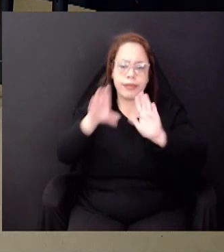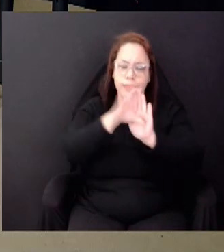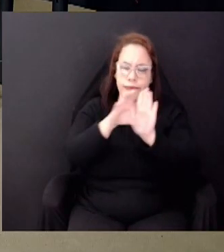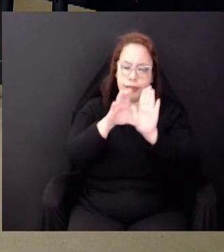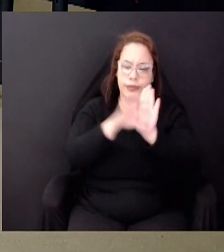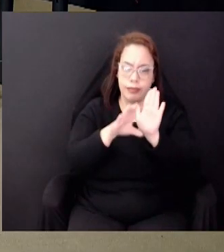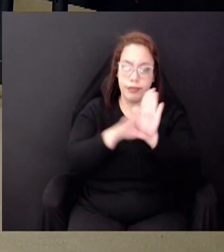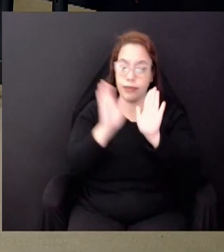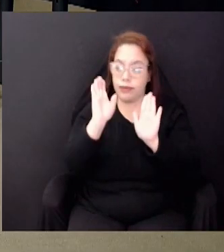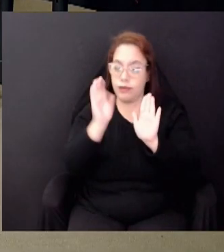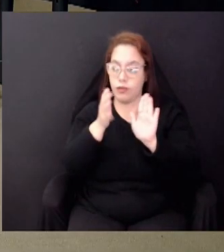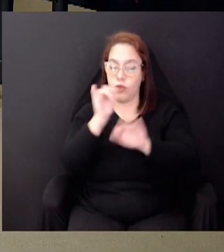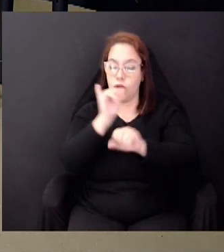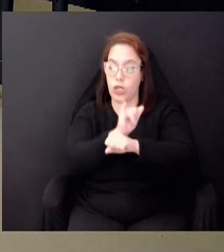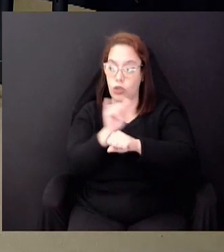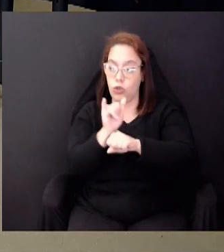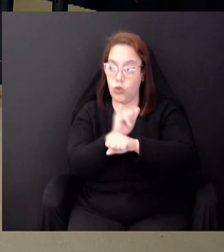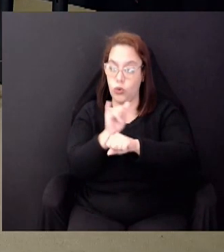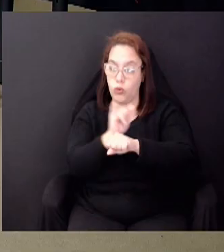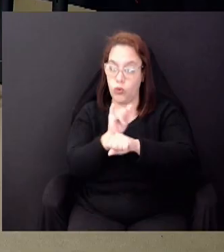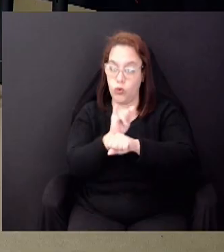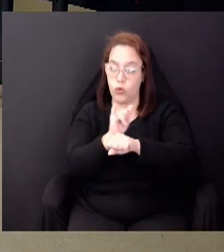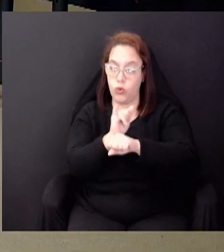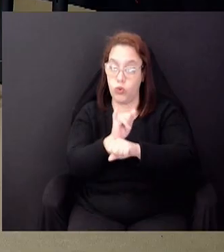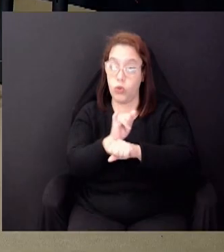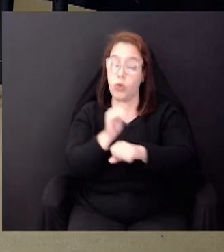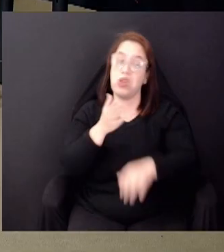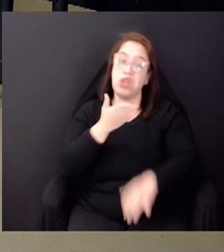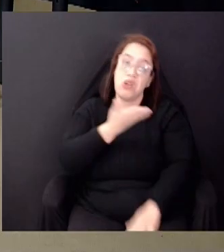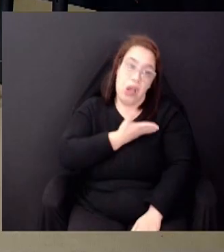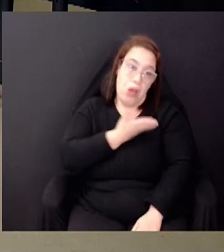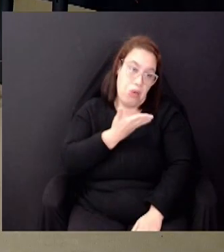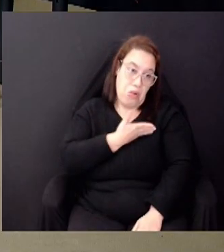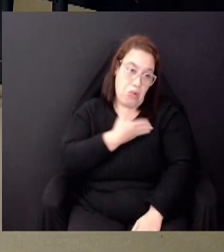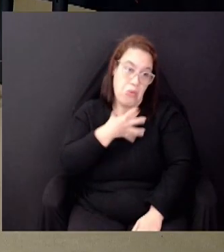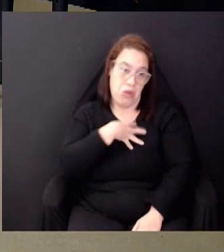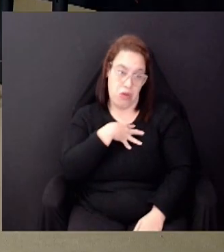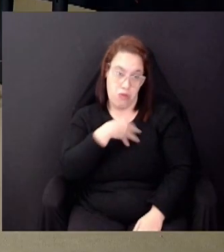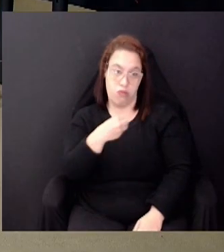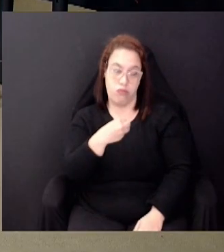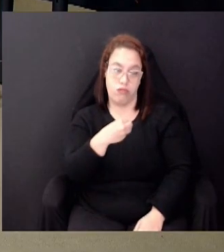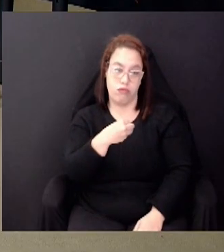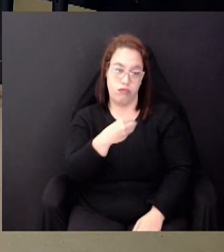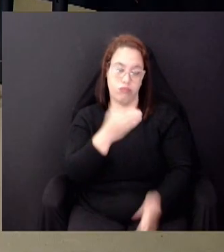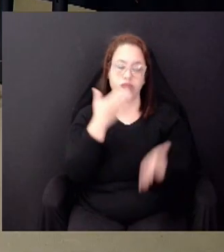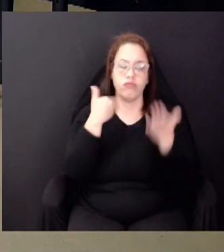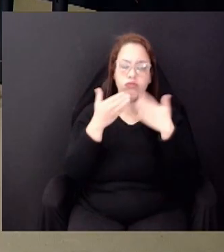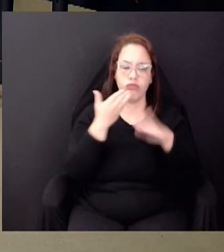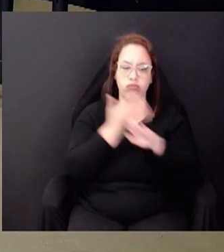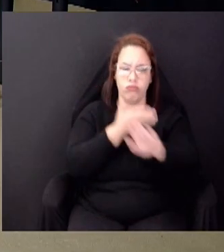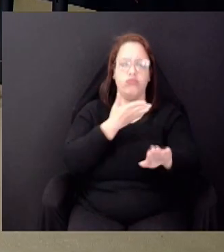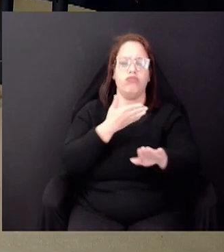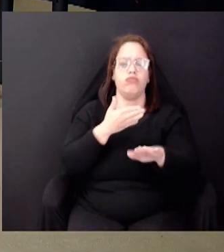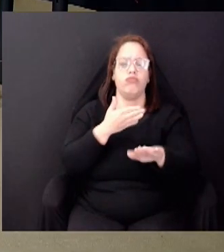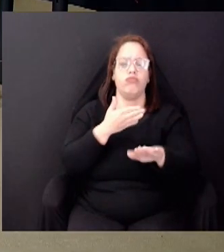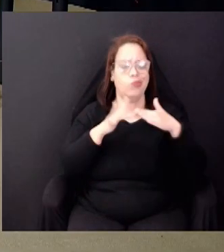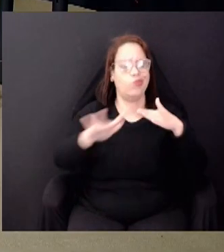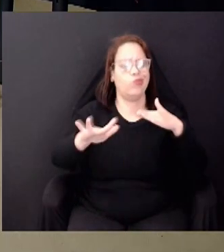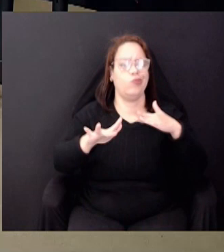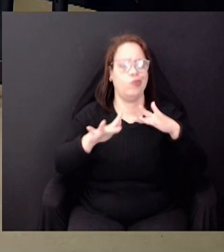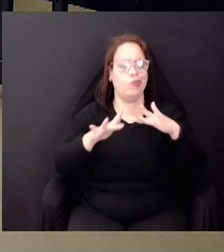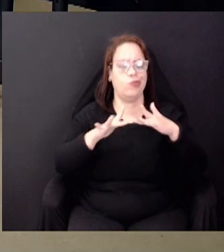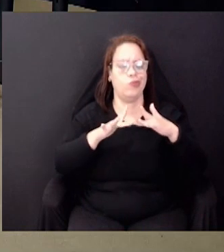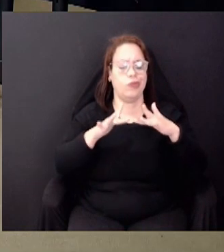no YouTube e repasse para os seus amigos, para os seus filhos. Vamos falar sobre desconexão. É importante dizer, uma